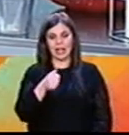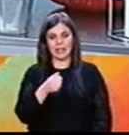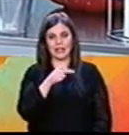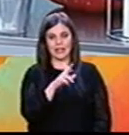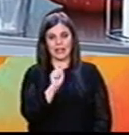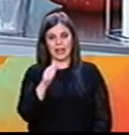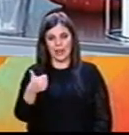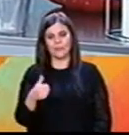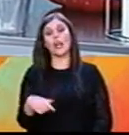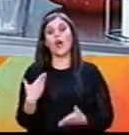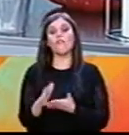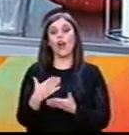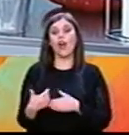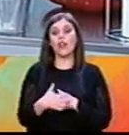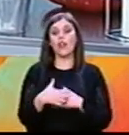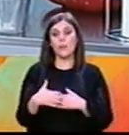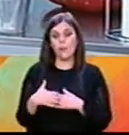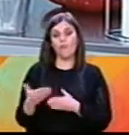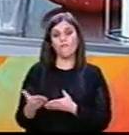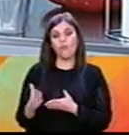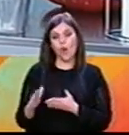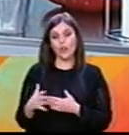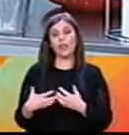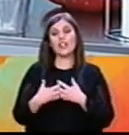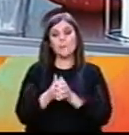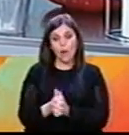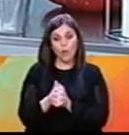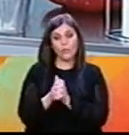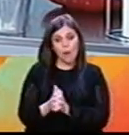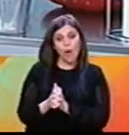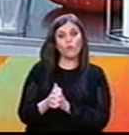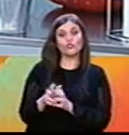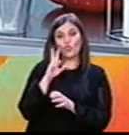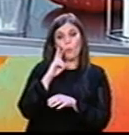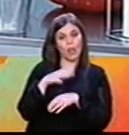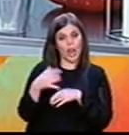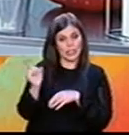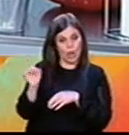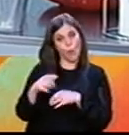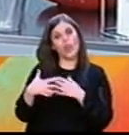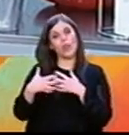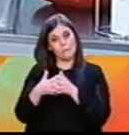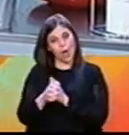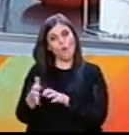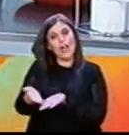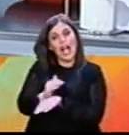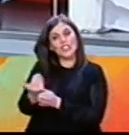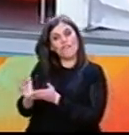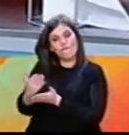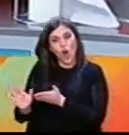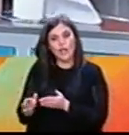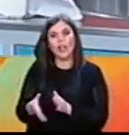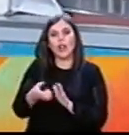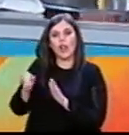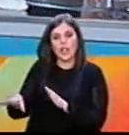casquinha de limão e o que vou fazer é colocar a farinha toda de uma vez. Vamos tirar só daqui. Esta não te importas é só de. É para o lixo. Ah, é só desculpa, porque não tinha